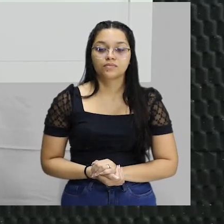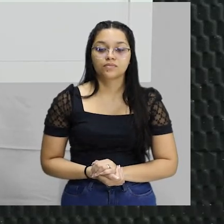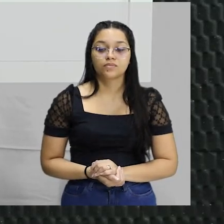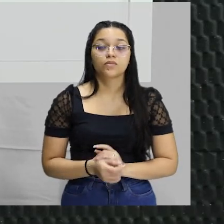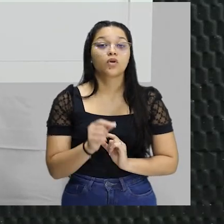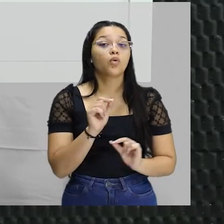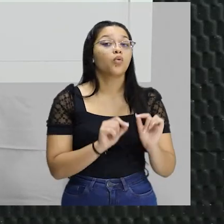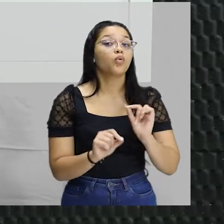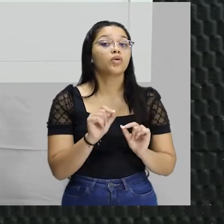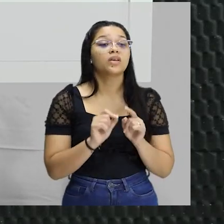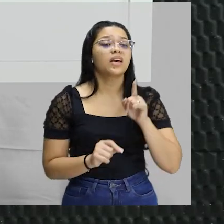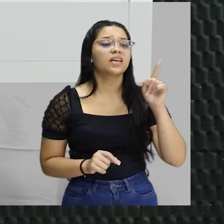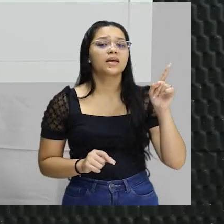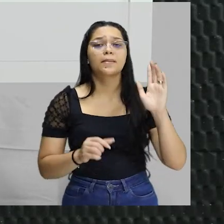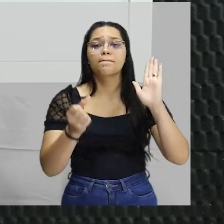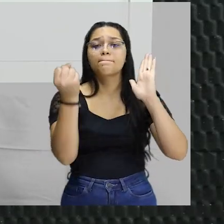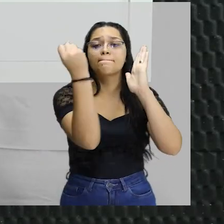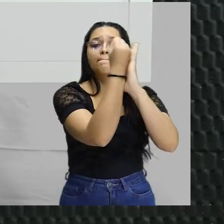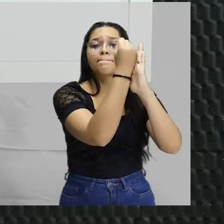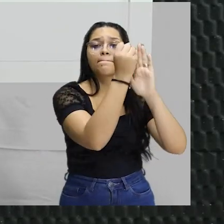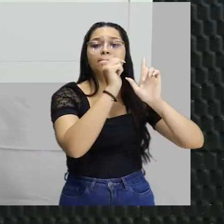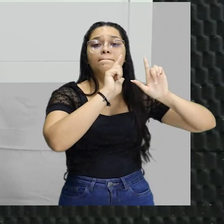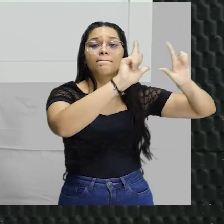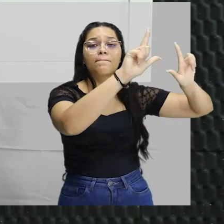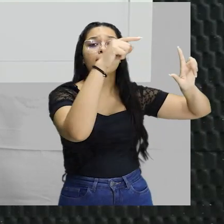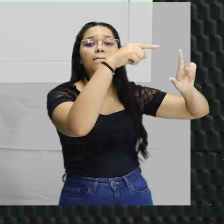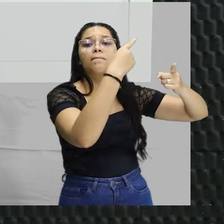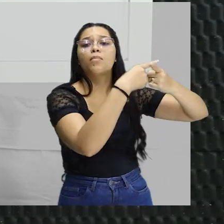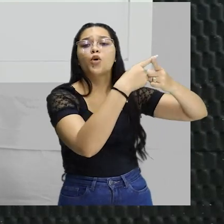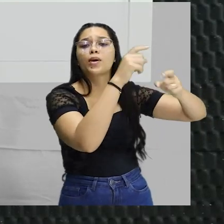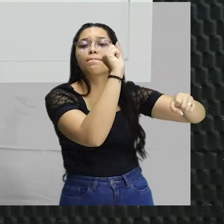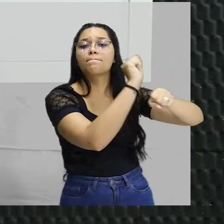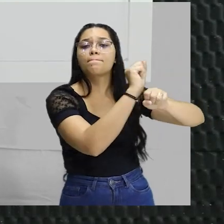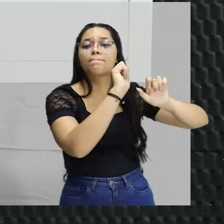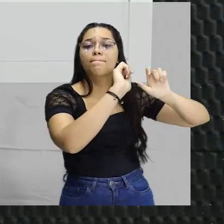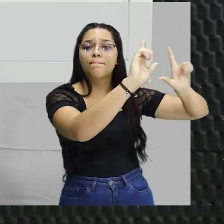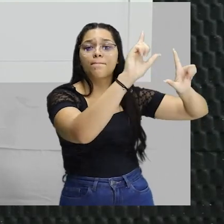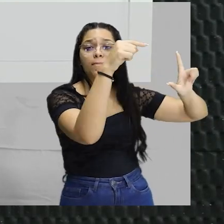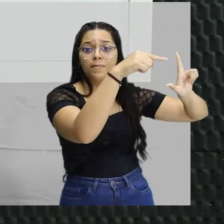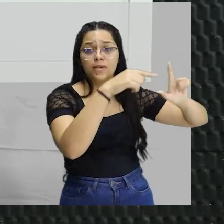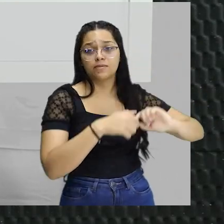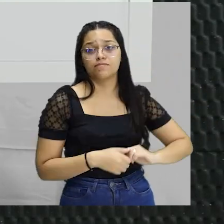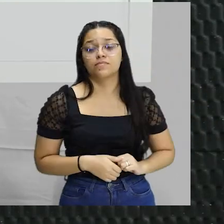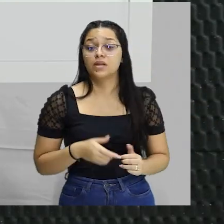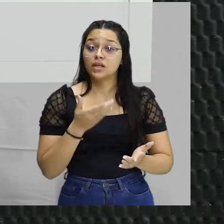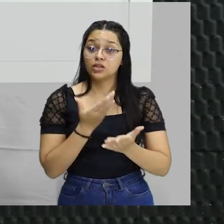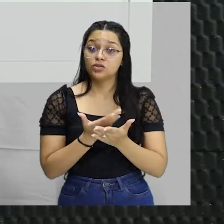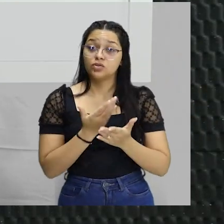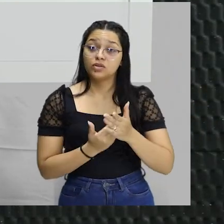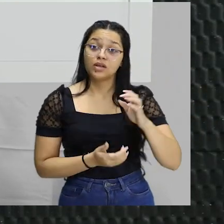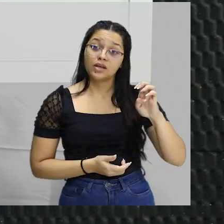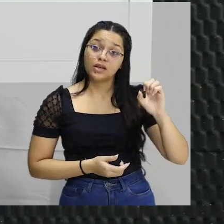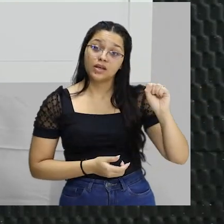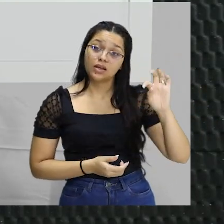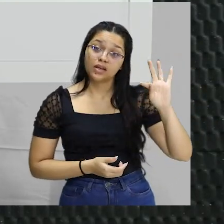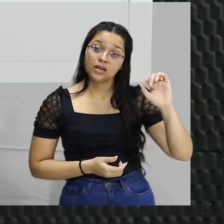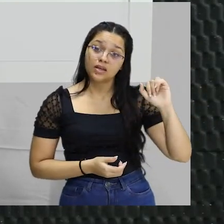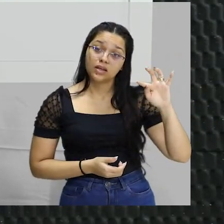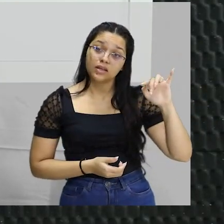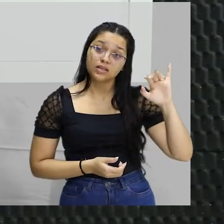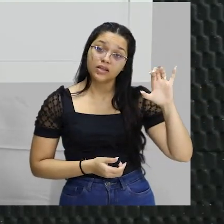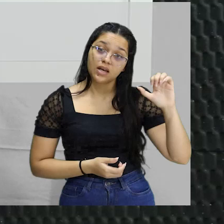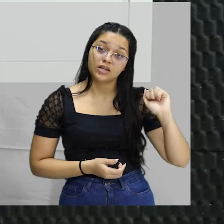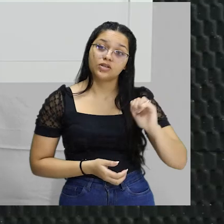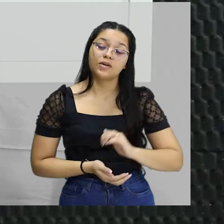que mantém aquele quadro na parede? Preso. Por que, que ele fica ali? Quem estuda isso é a estática. A sua